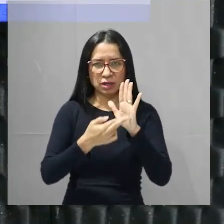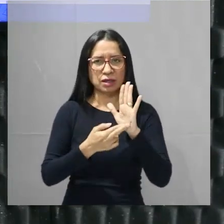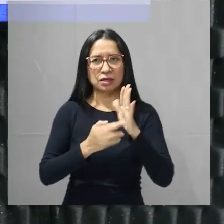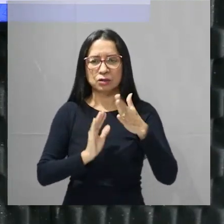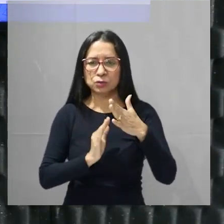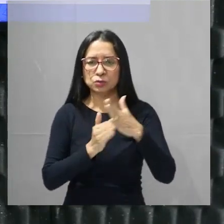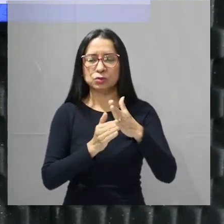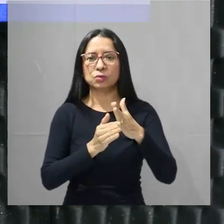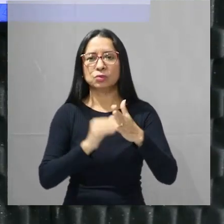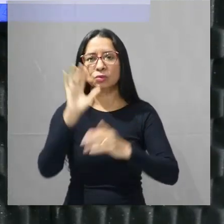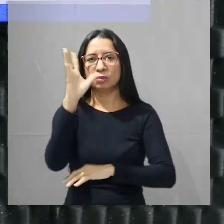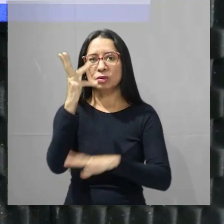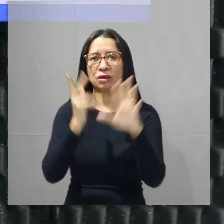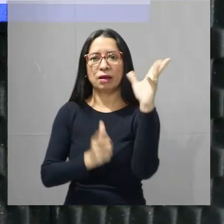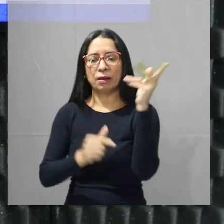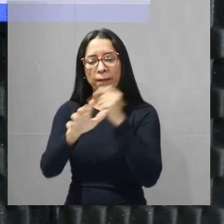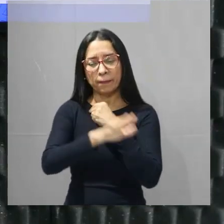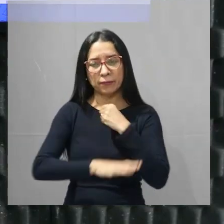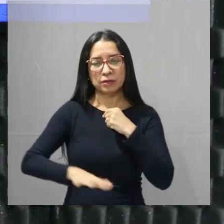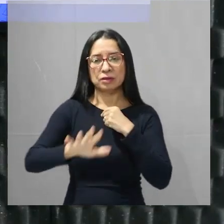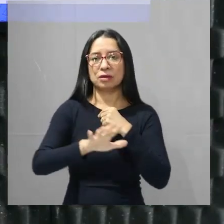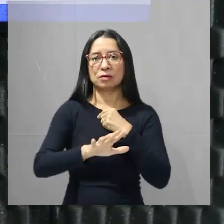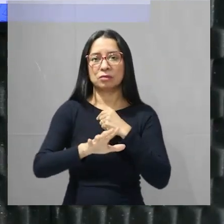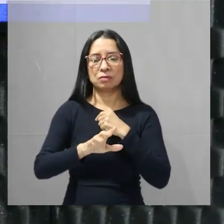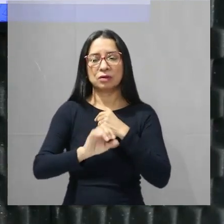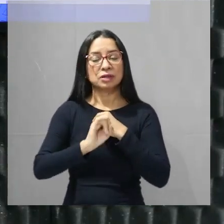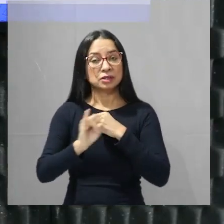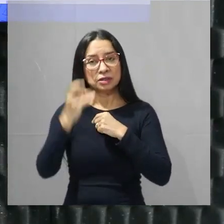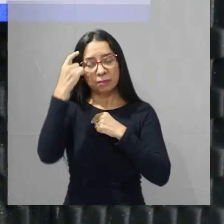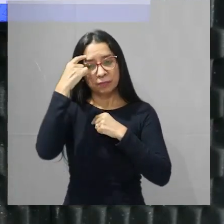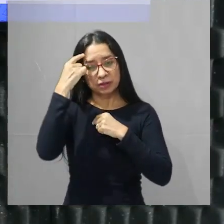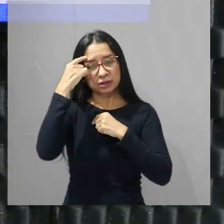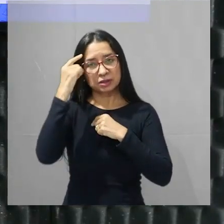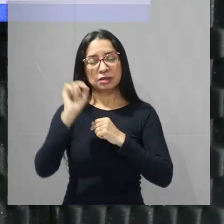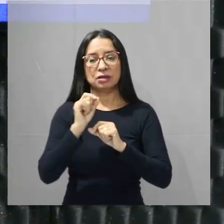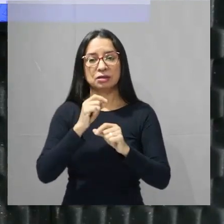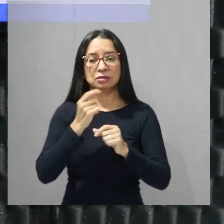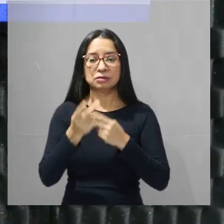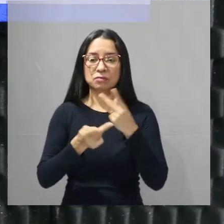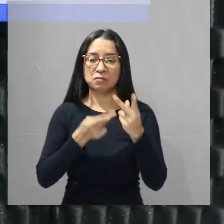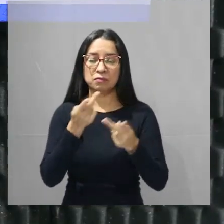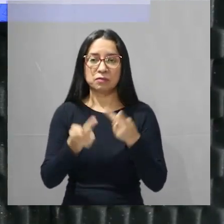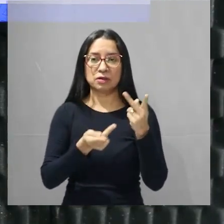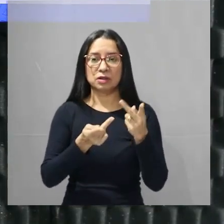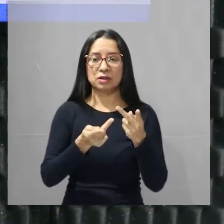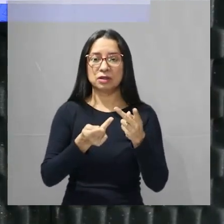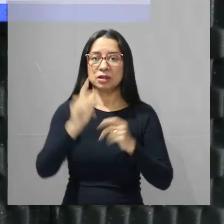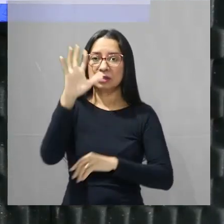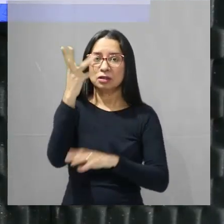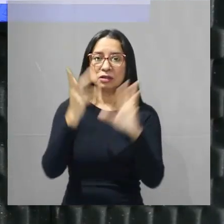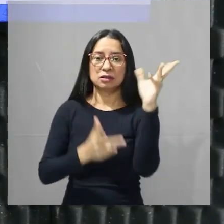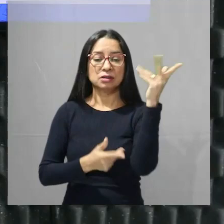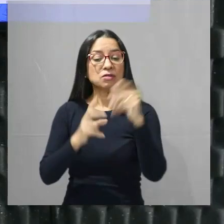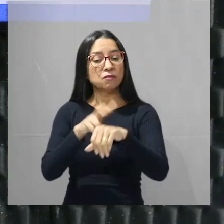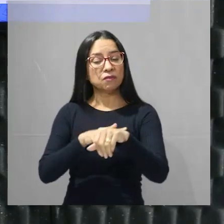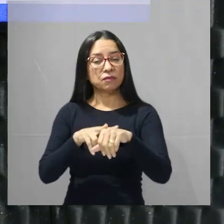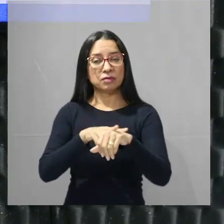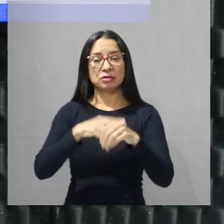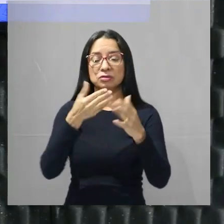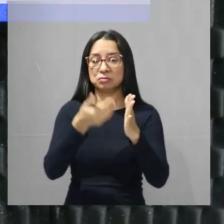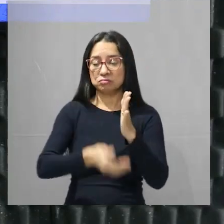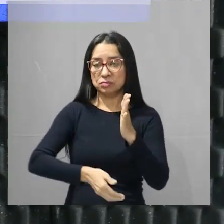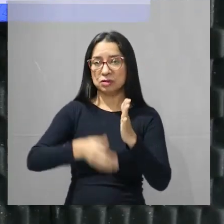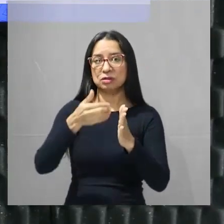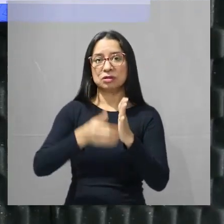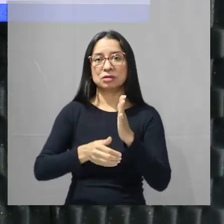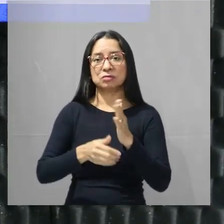se tu for pensar com calma, na realidade, quando ele está falando que as áreas verdes estão sendo destruídas, não tem ali controle ambiental. Tá? Então,